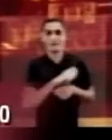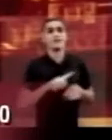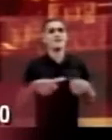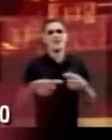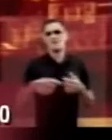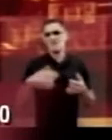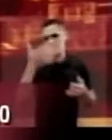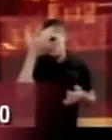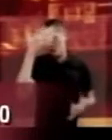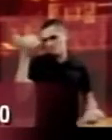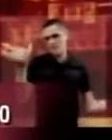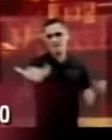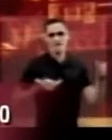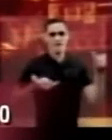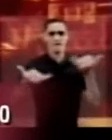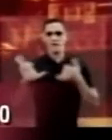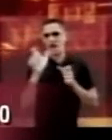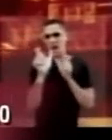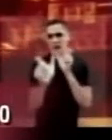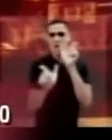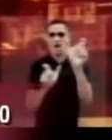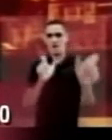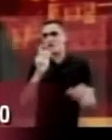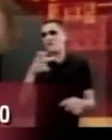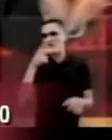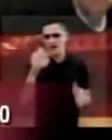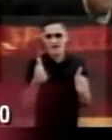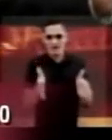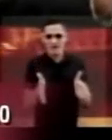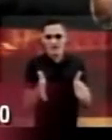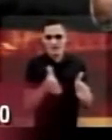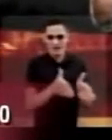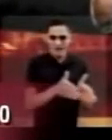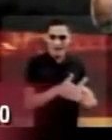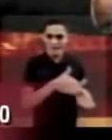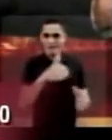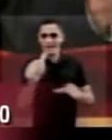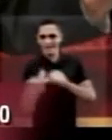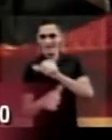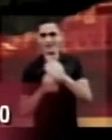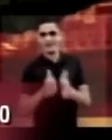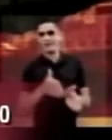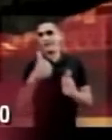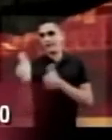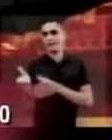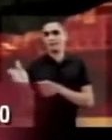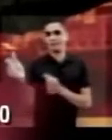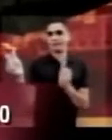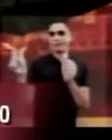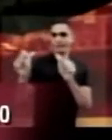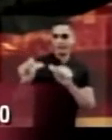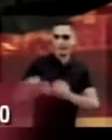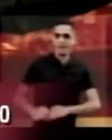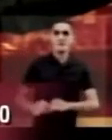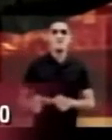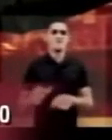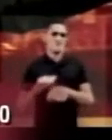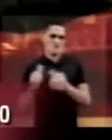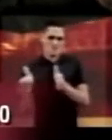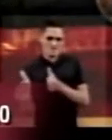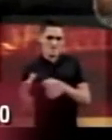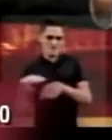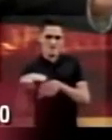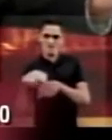que nós iríamos para a vermelha? Absurdo. Olha o número de casos. Aqui nós não fomos para a